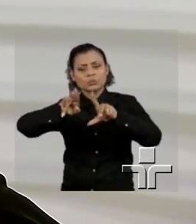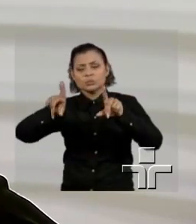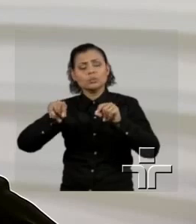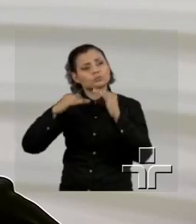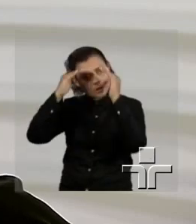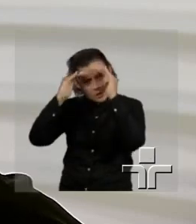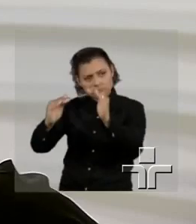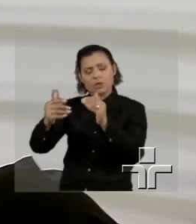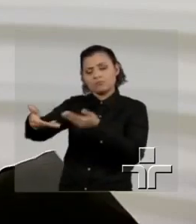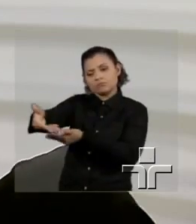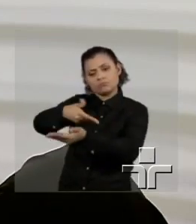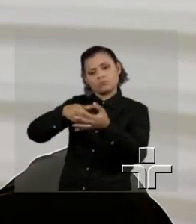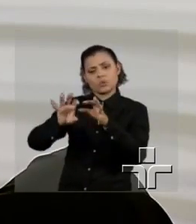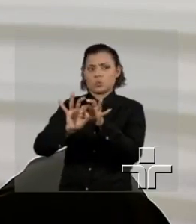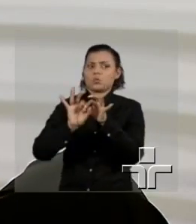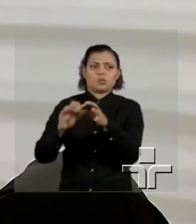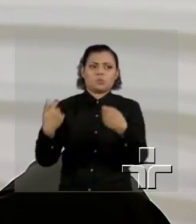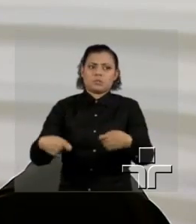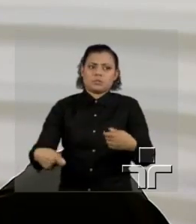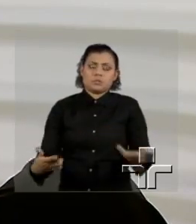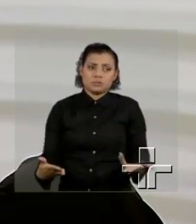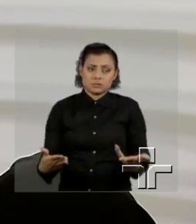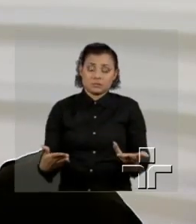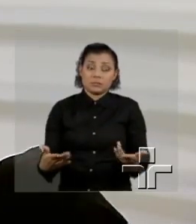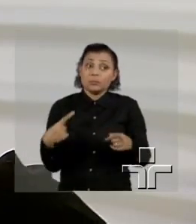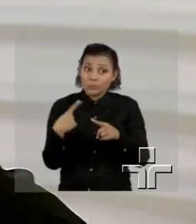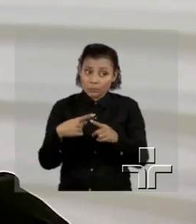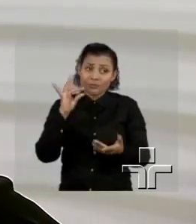que vai a liberdade individual da pessoa se expressar. Então, é um